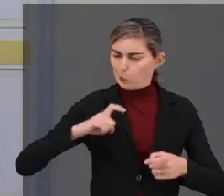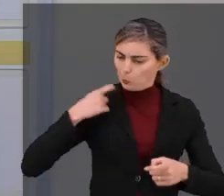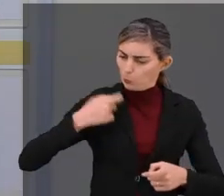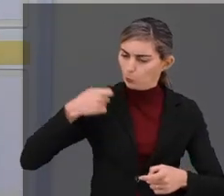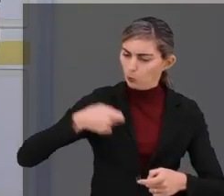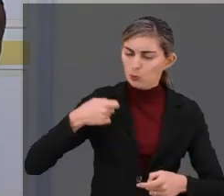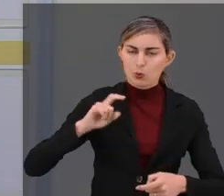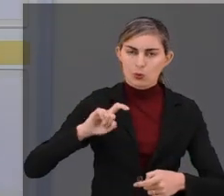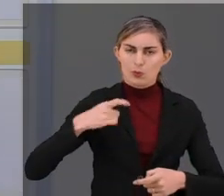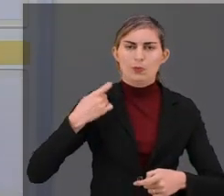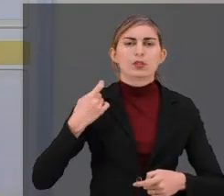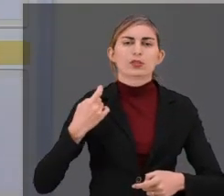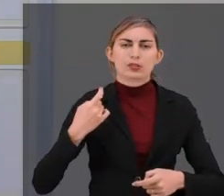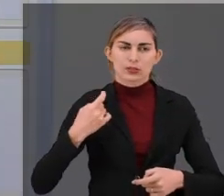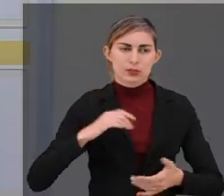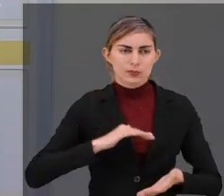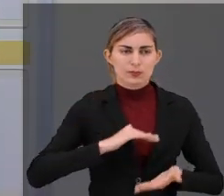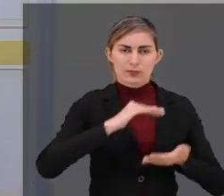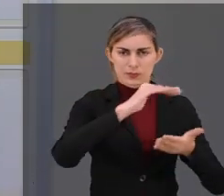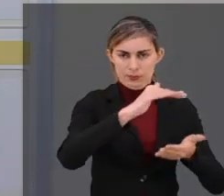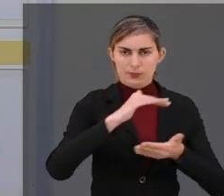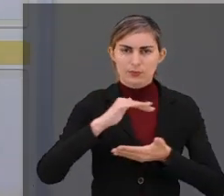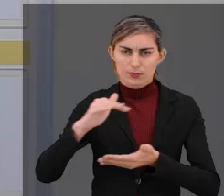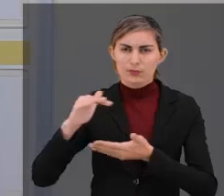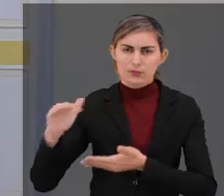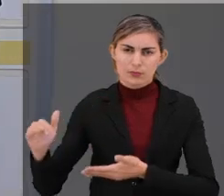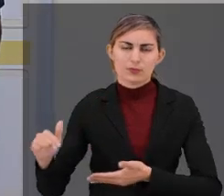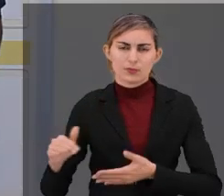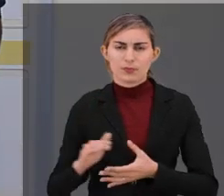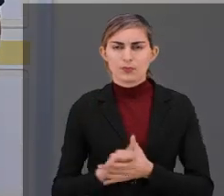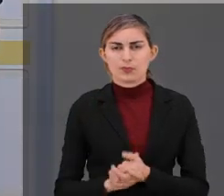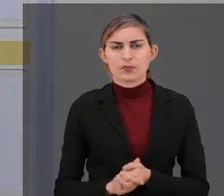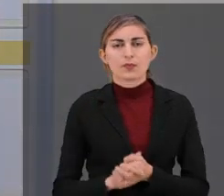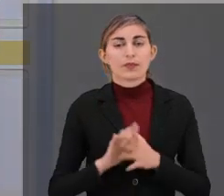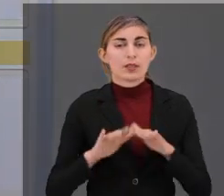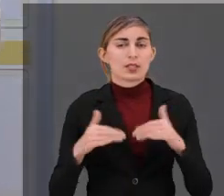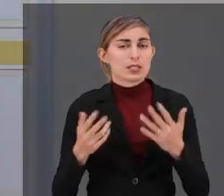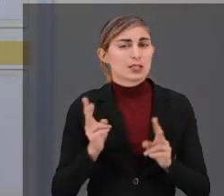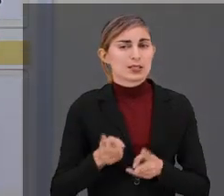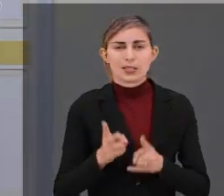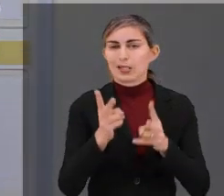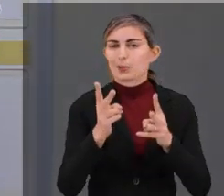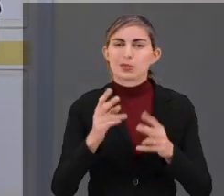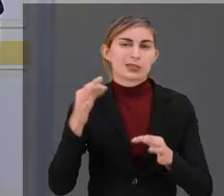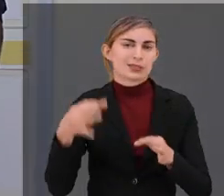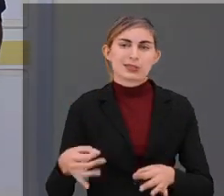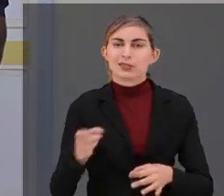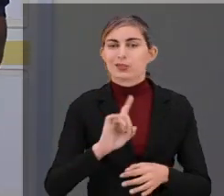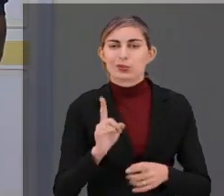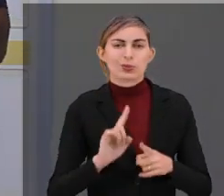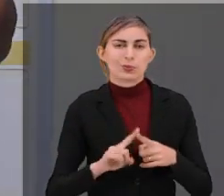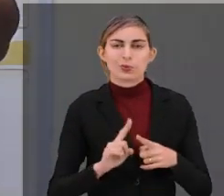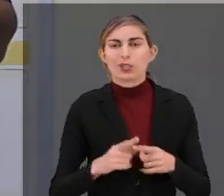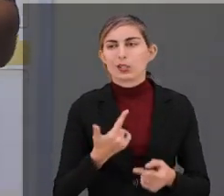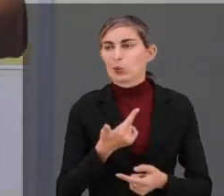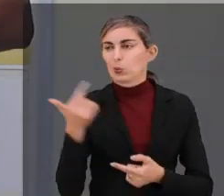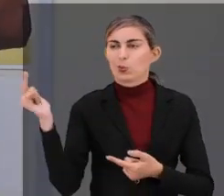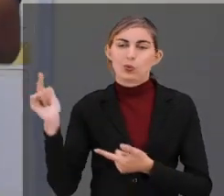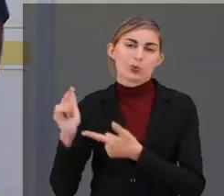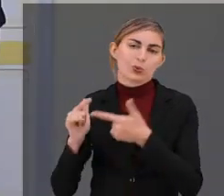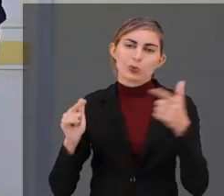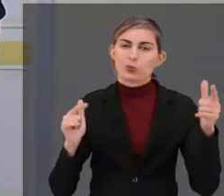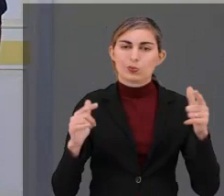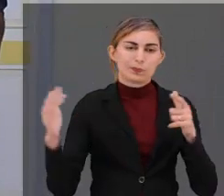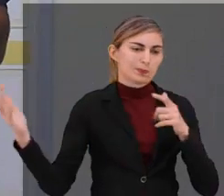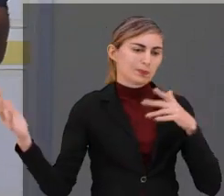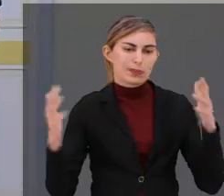cobrança pela ocorrência realizada. Sim. E aí nem sempre funciona, porque você tem outras condicionantes